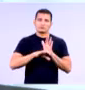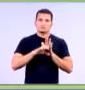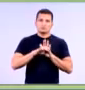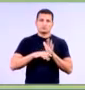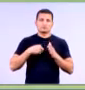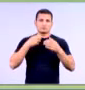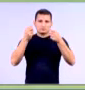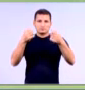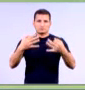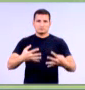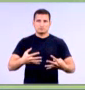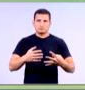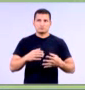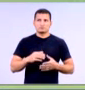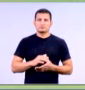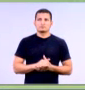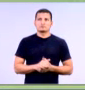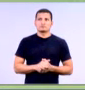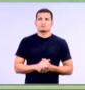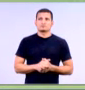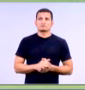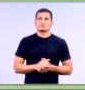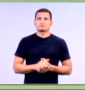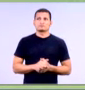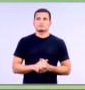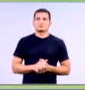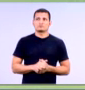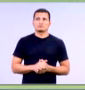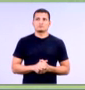que a gente acabou implementando aqui.